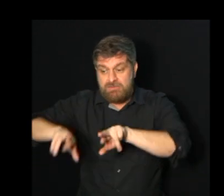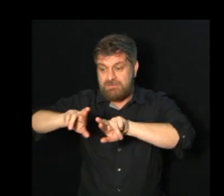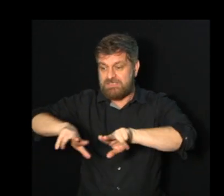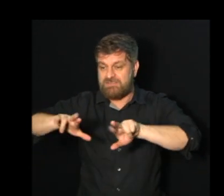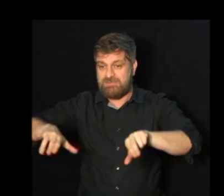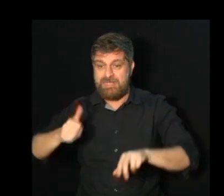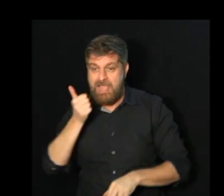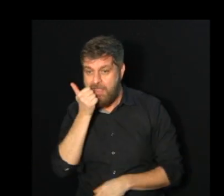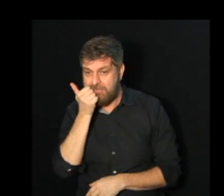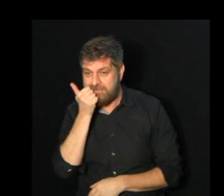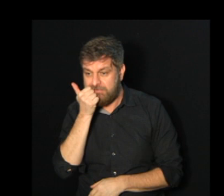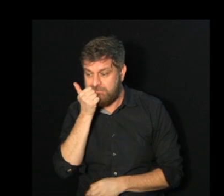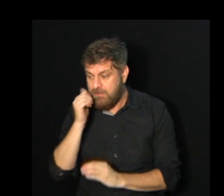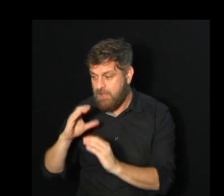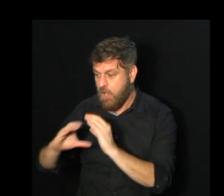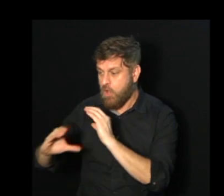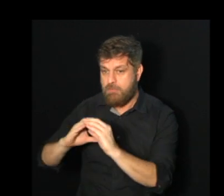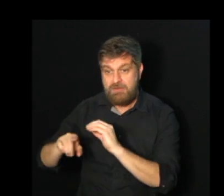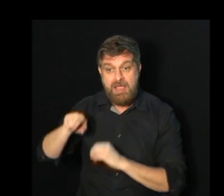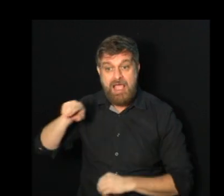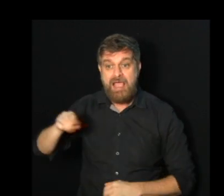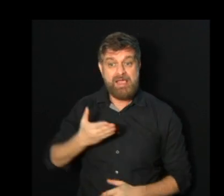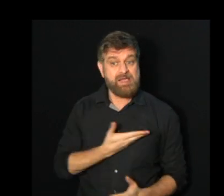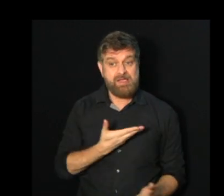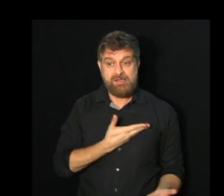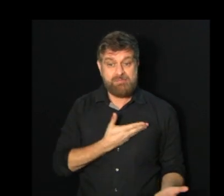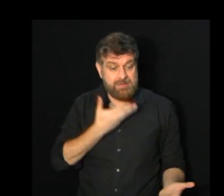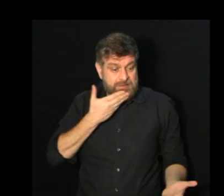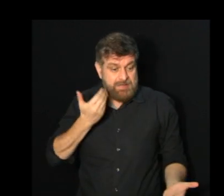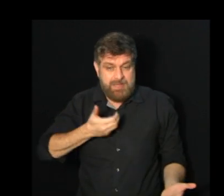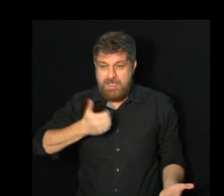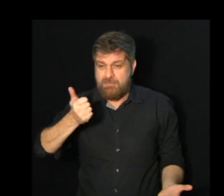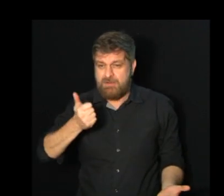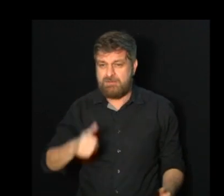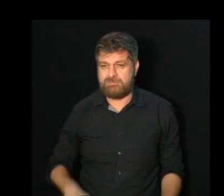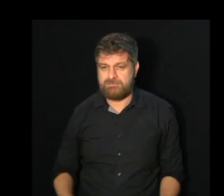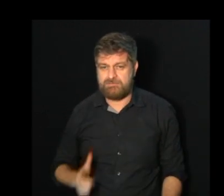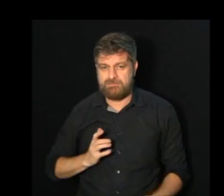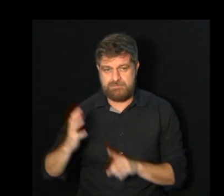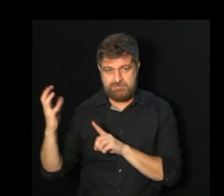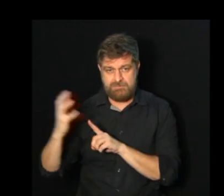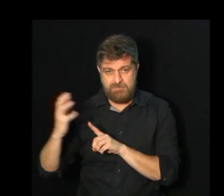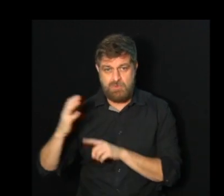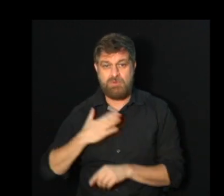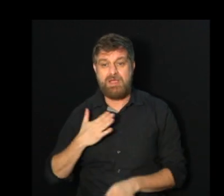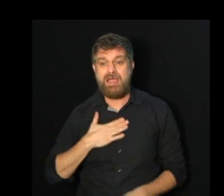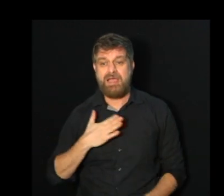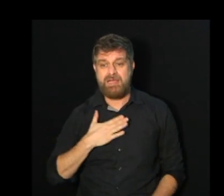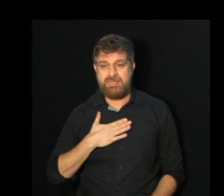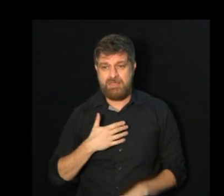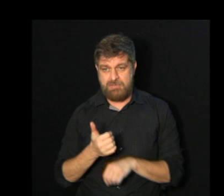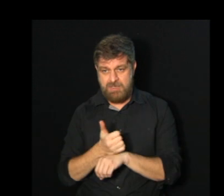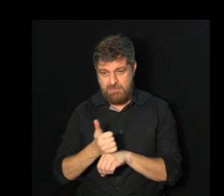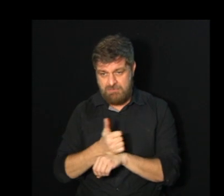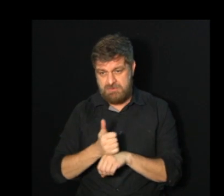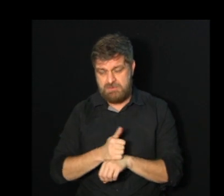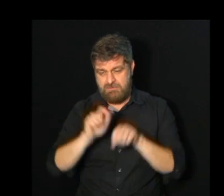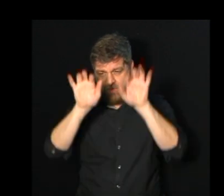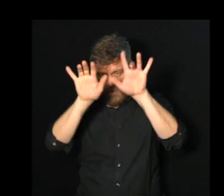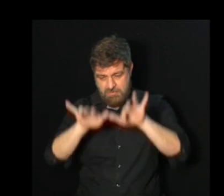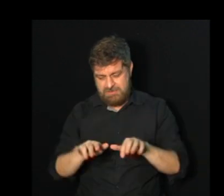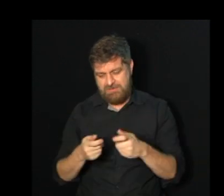seja e foi um dos meus melhores amigos, né? Isso me influenciou muito na minha profissão. Eu fiz computação,